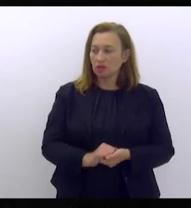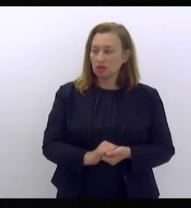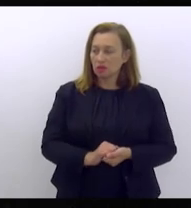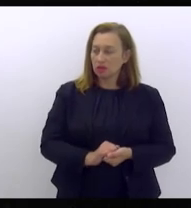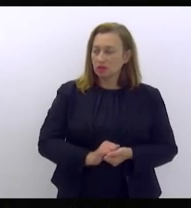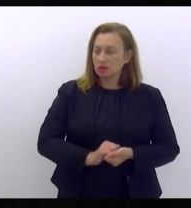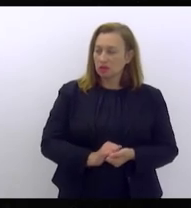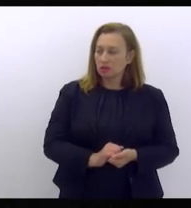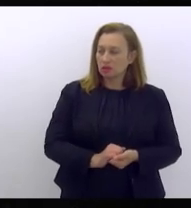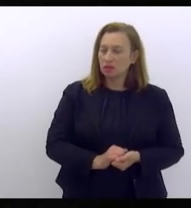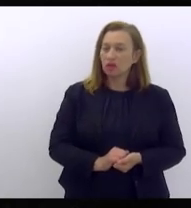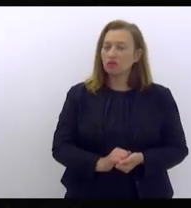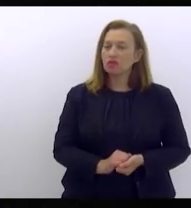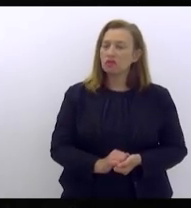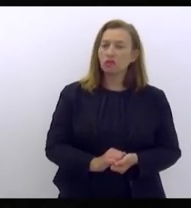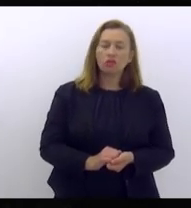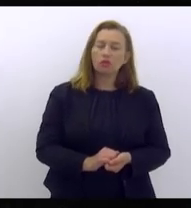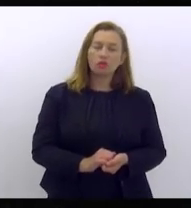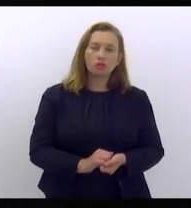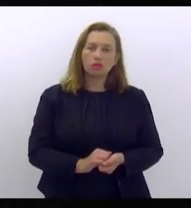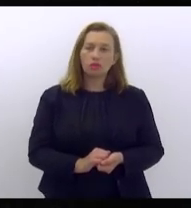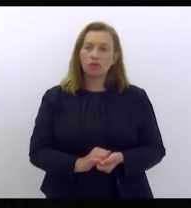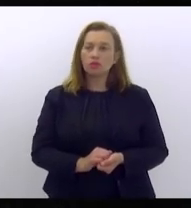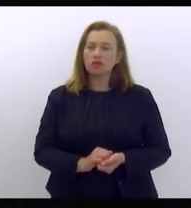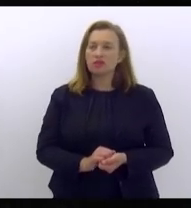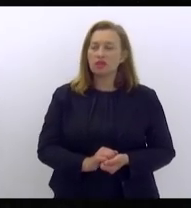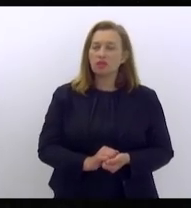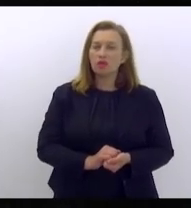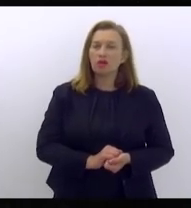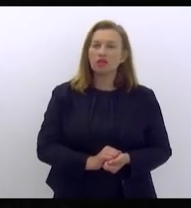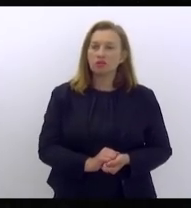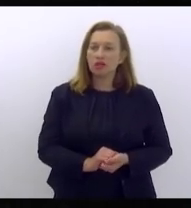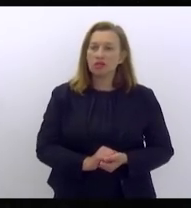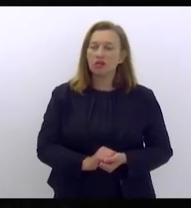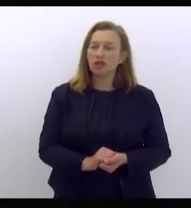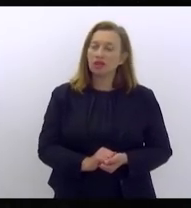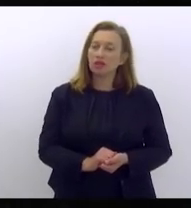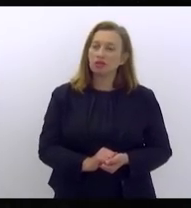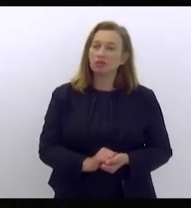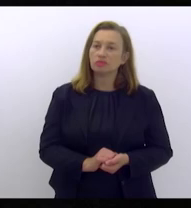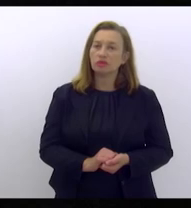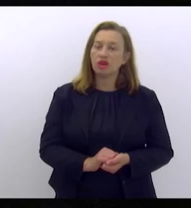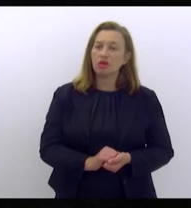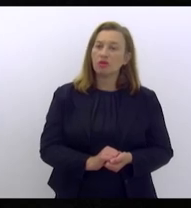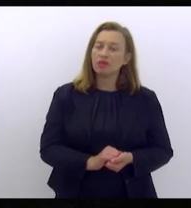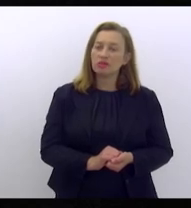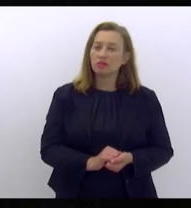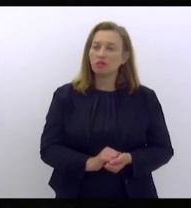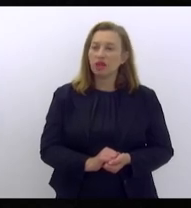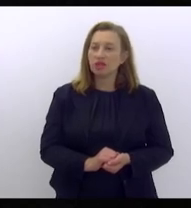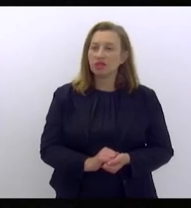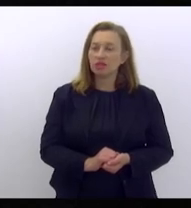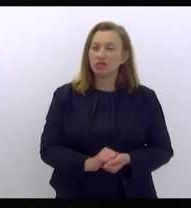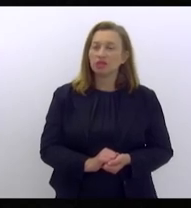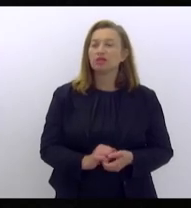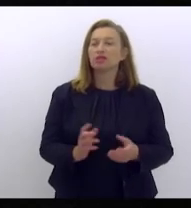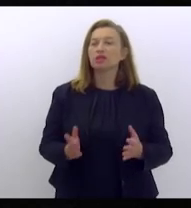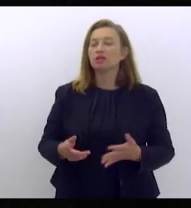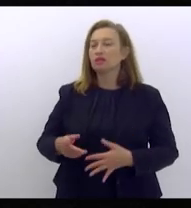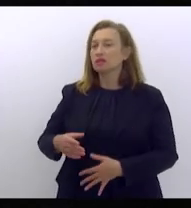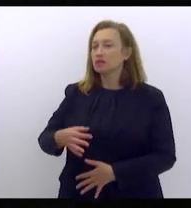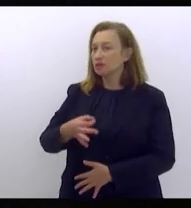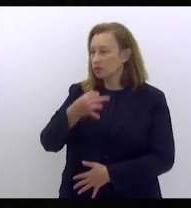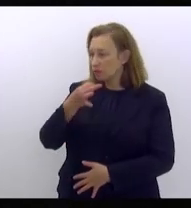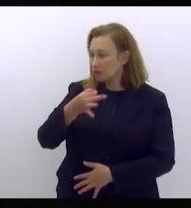da saúde que é fundamental. Por isso, fica aqui a nossa proposição e a nossa colocação